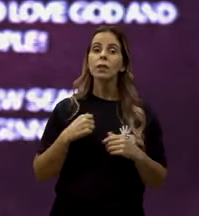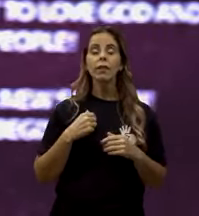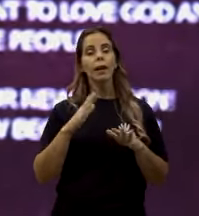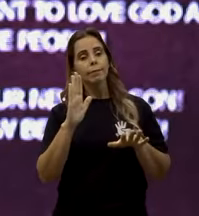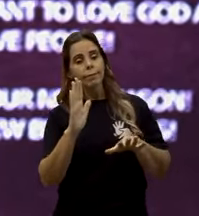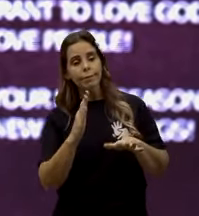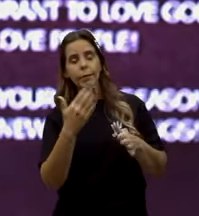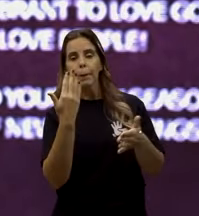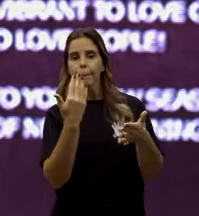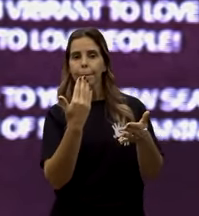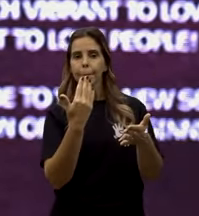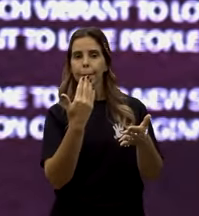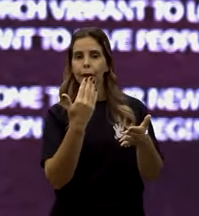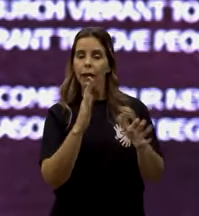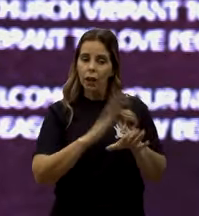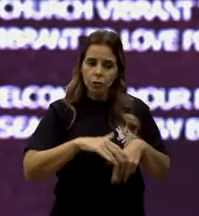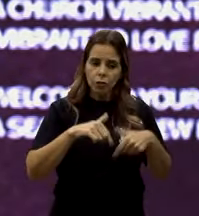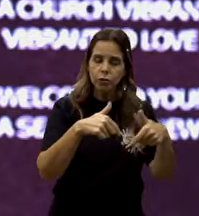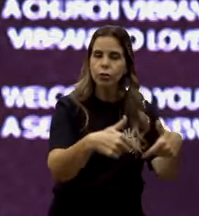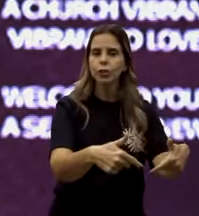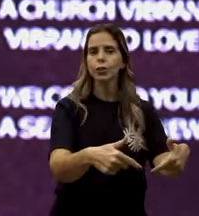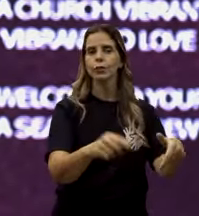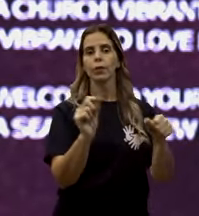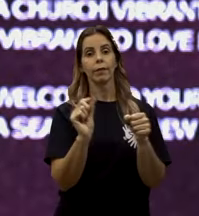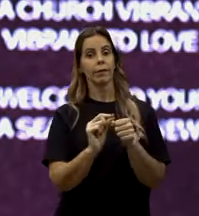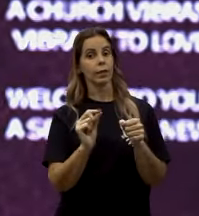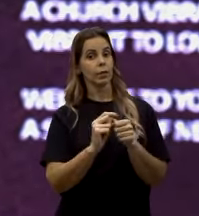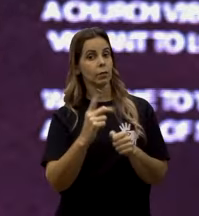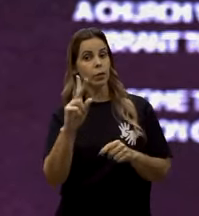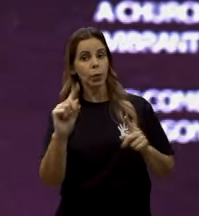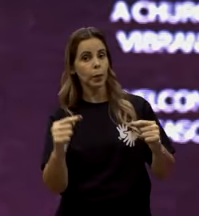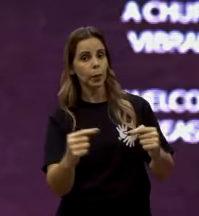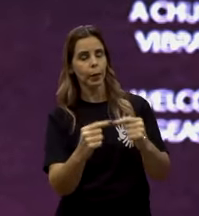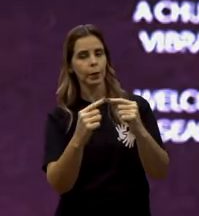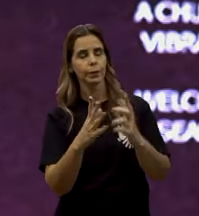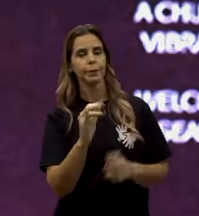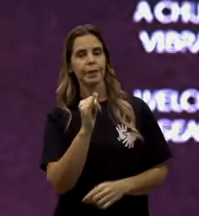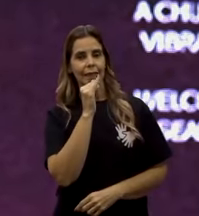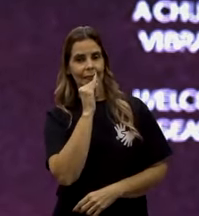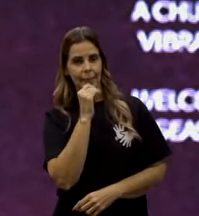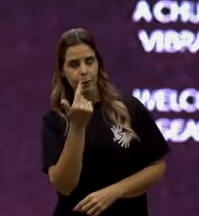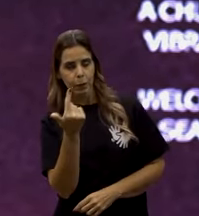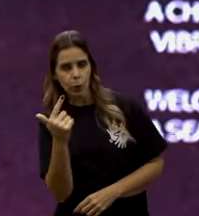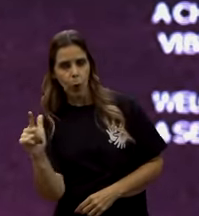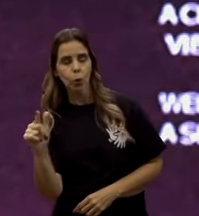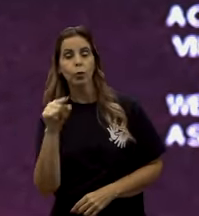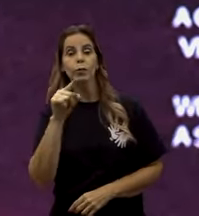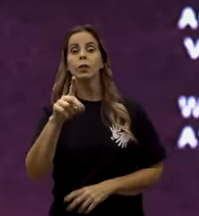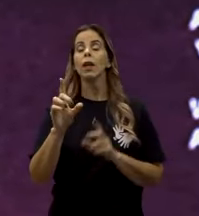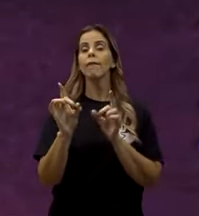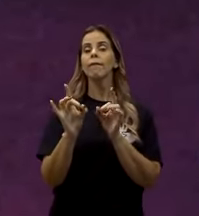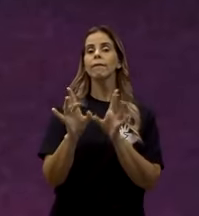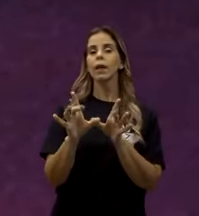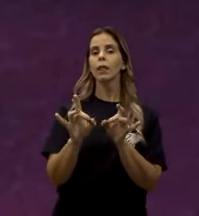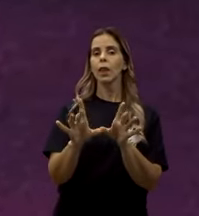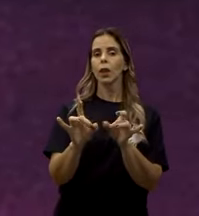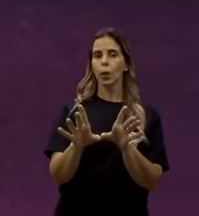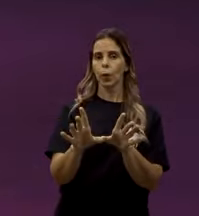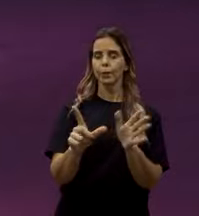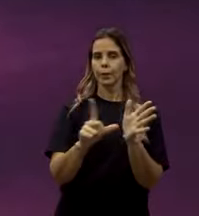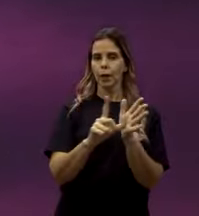Nosso propósito você é um vendedor seja a vendedora mais cheia do Espírito Santo da tua loja